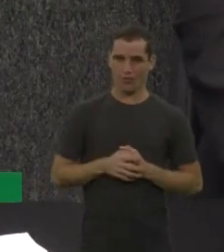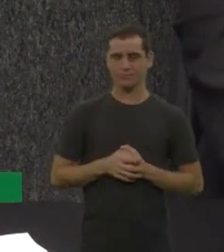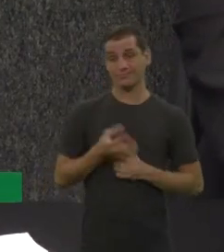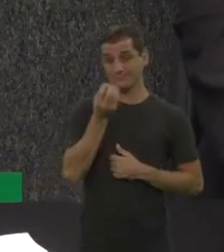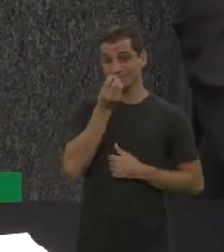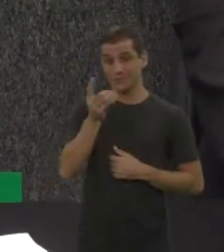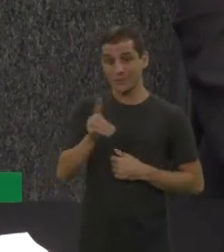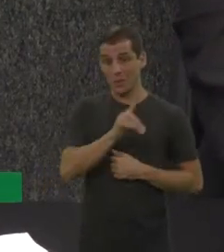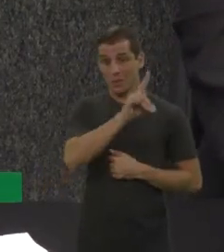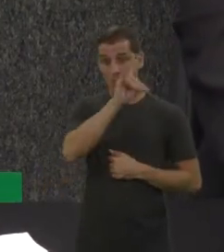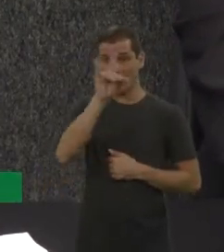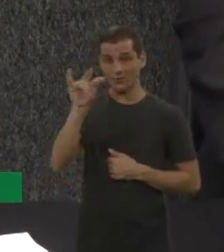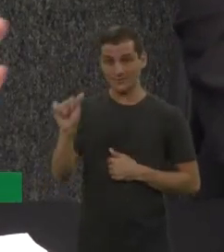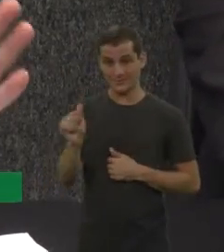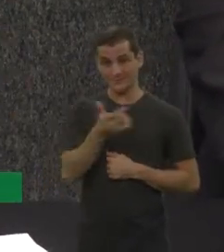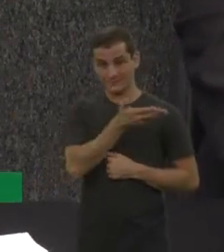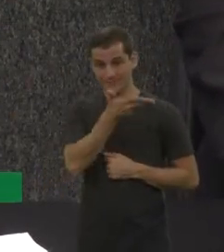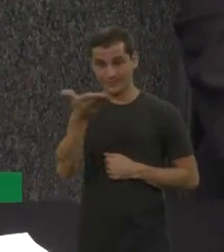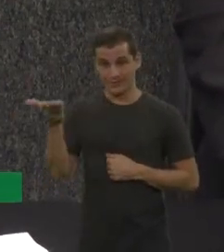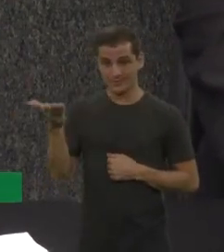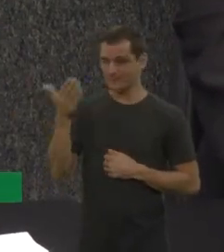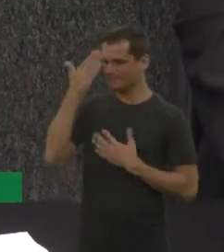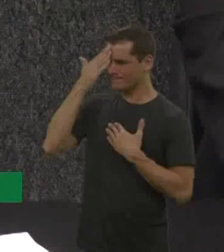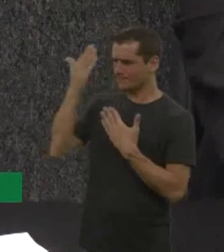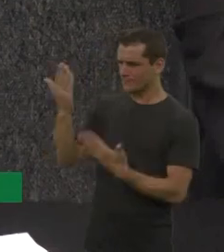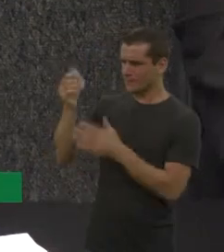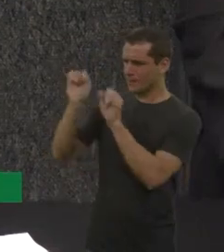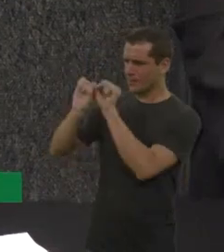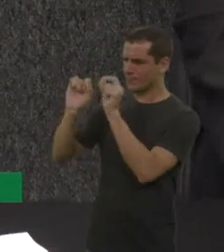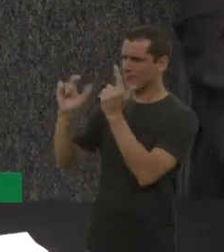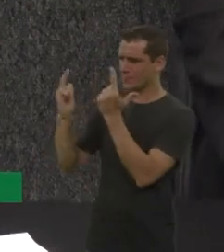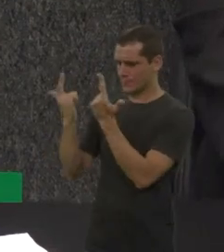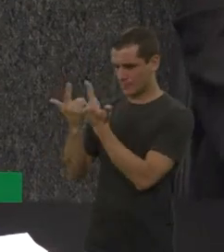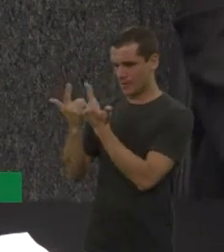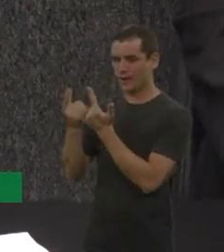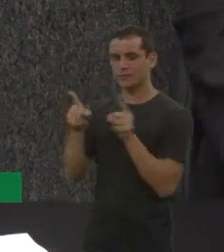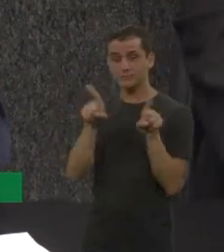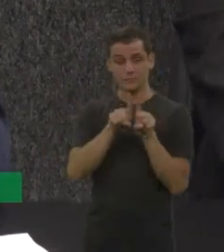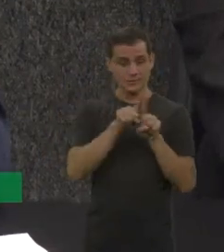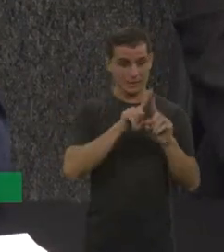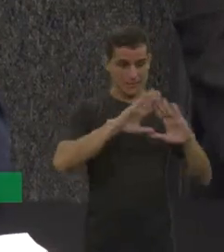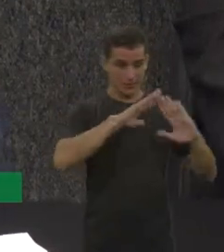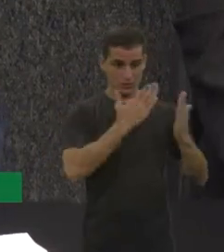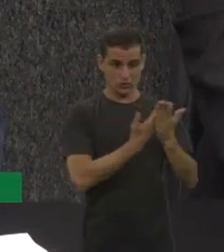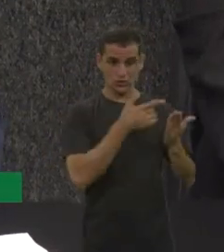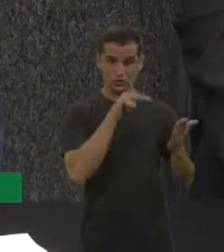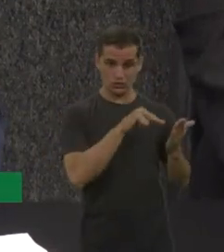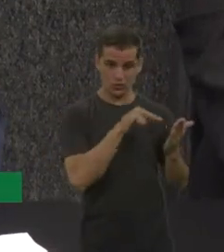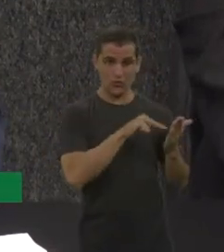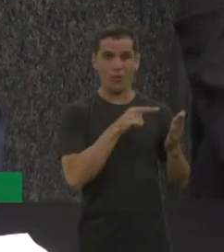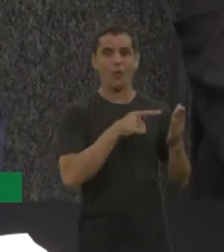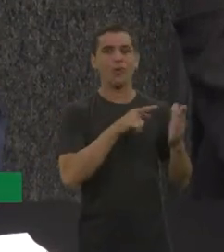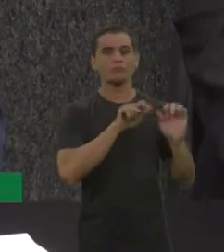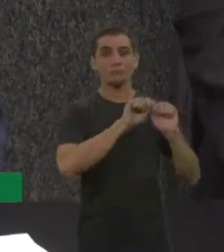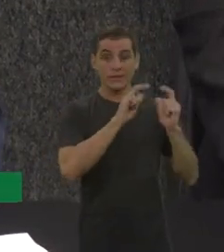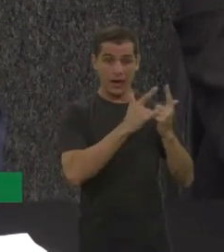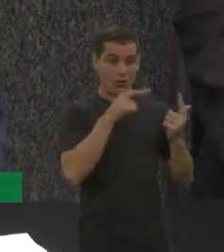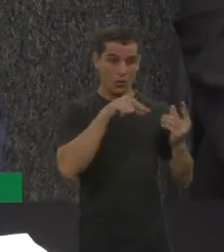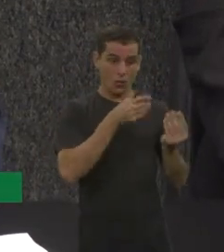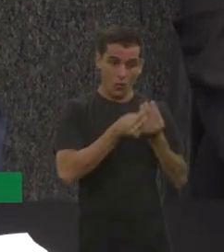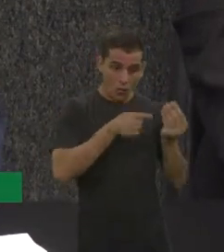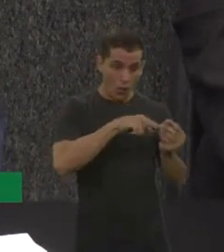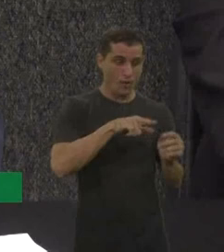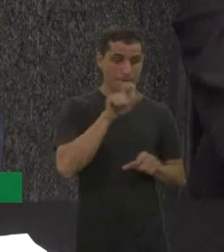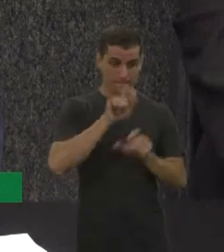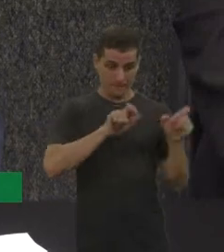agradeço a Assembleia através da Escola Legislativa, todos que estão trabalhando aqui, os funcionários da Casa, e passo